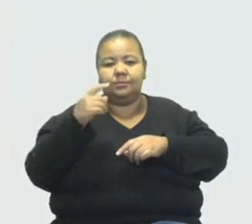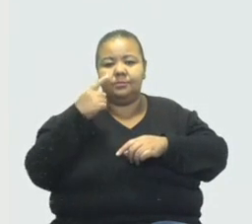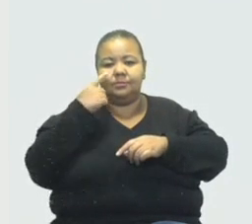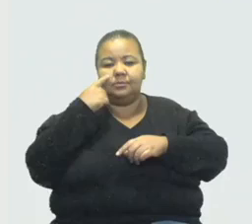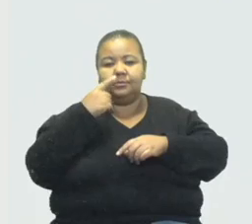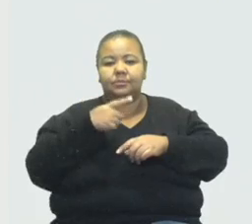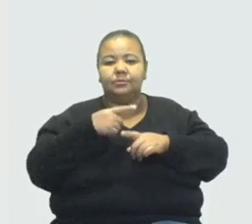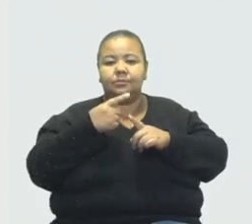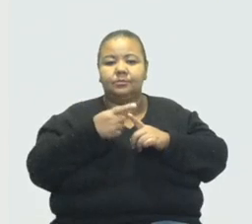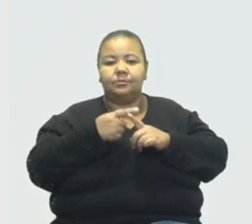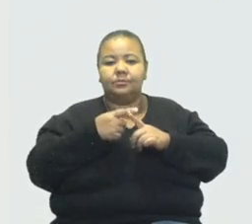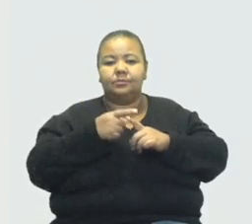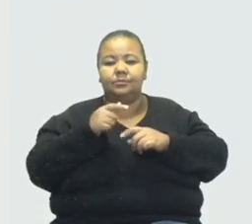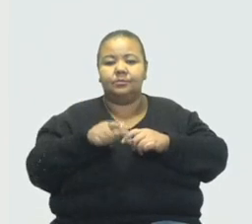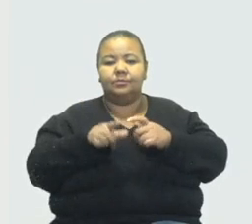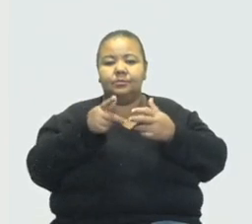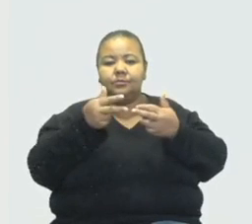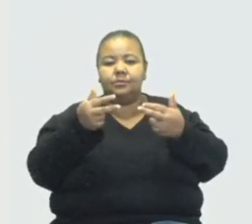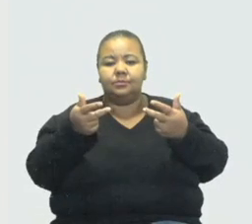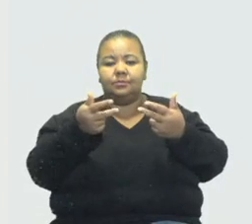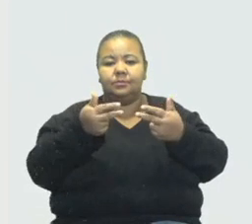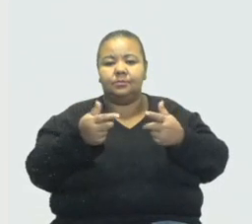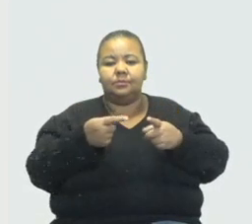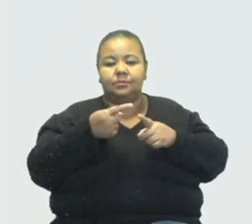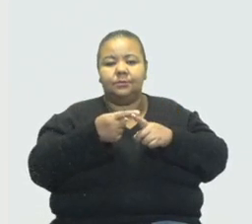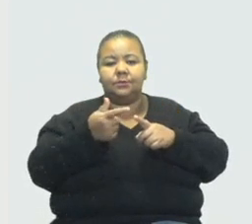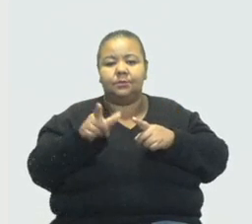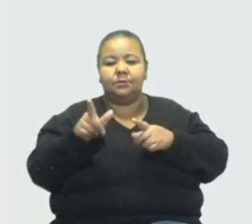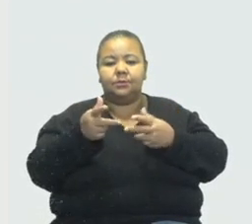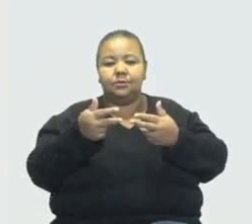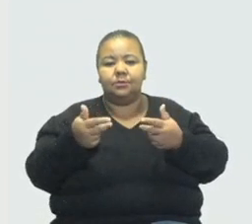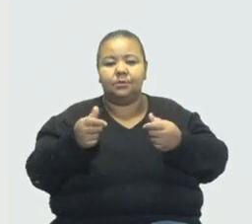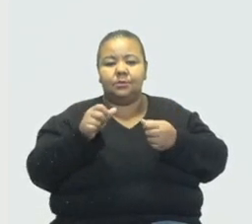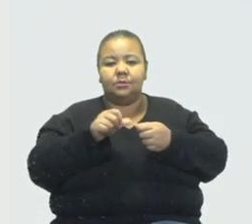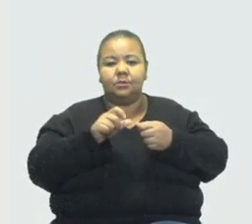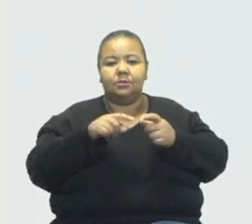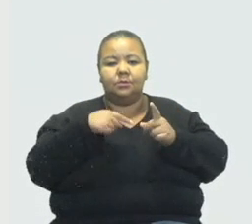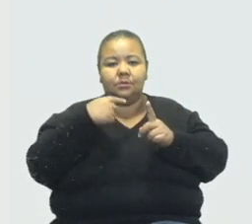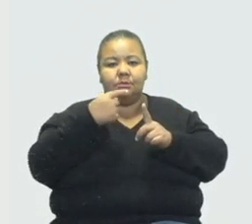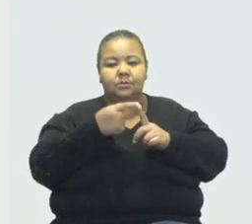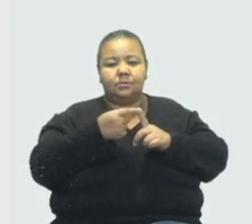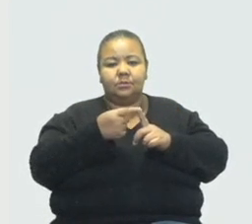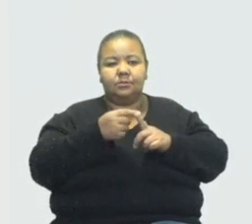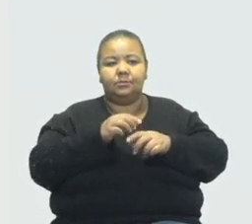estamos multiplicando elemento por elemento e fazendo uma adição.